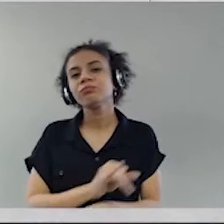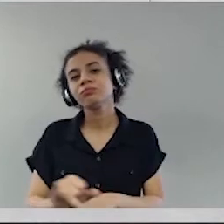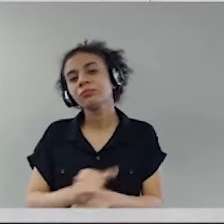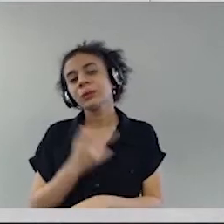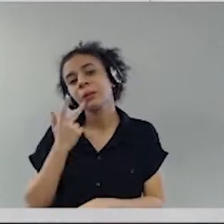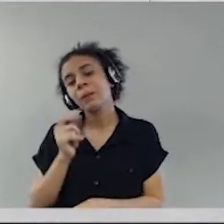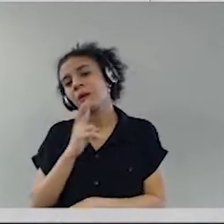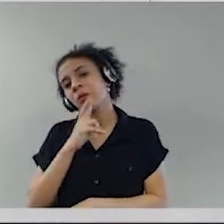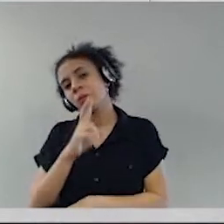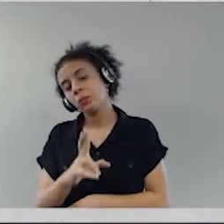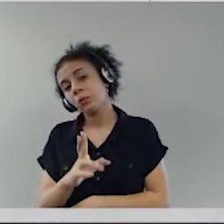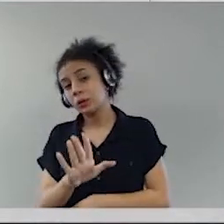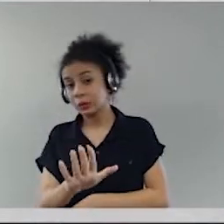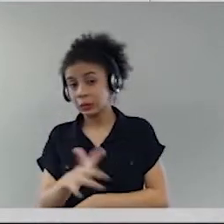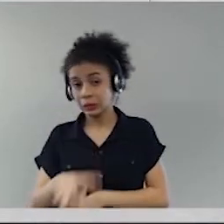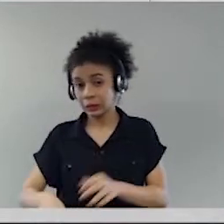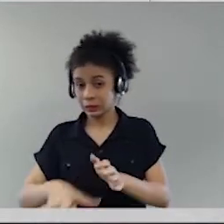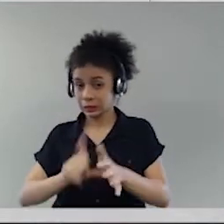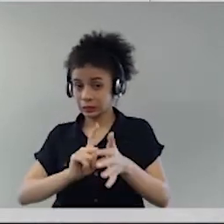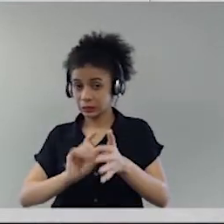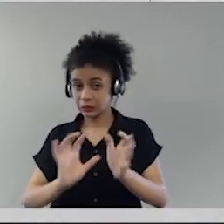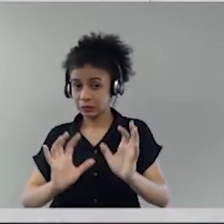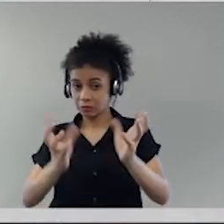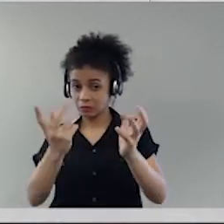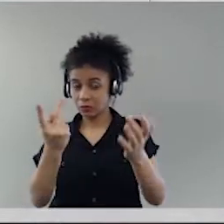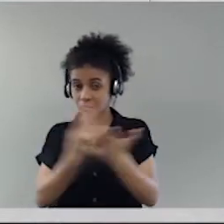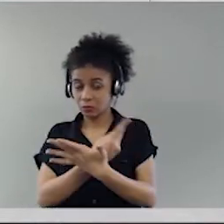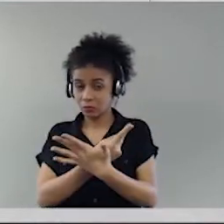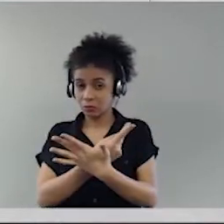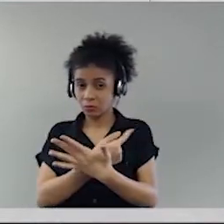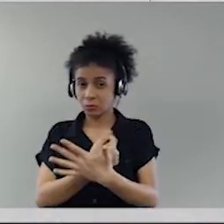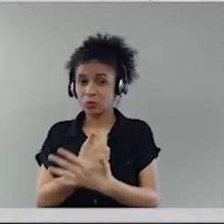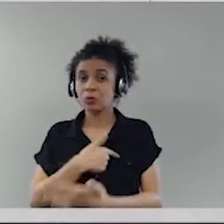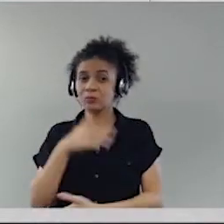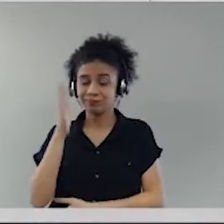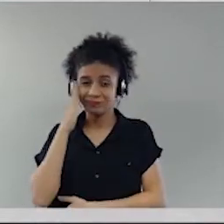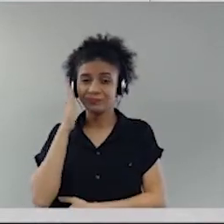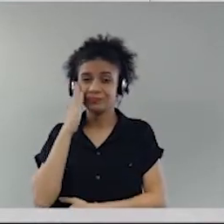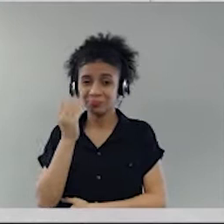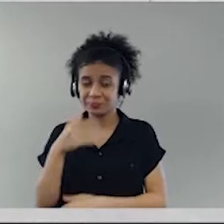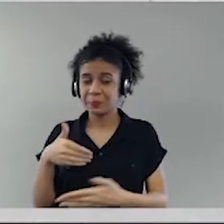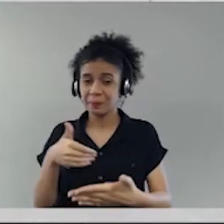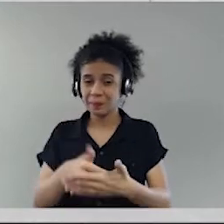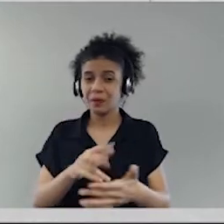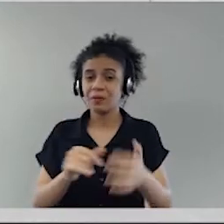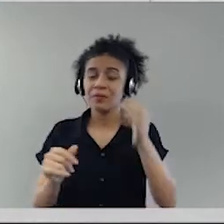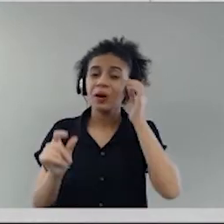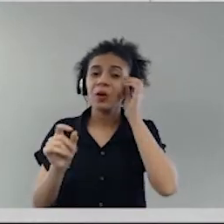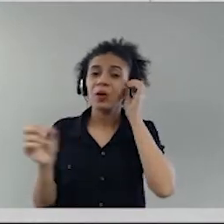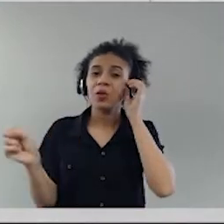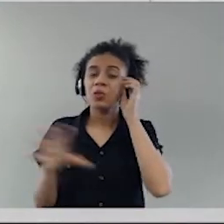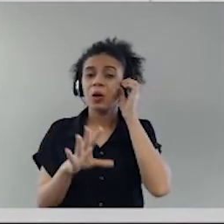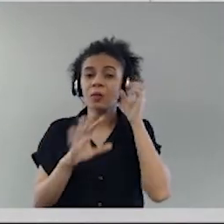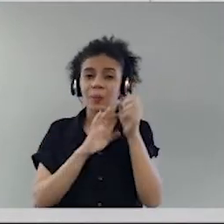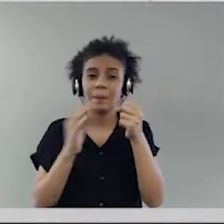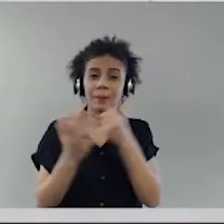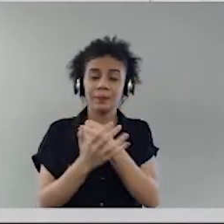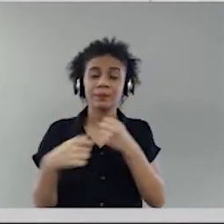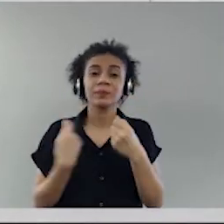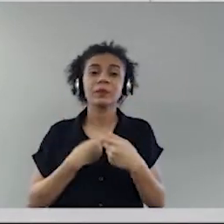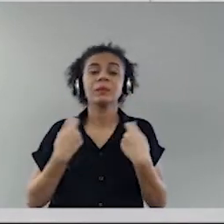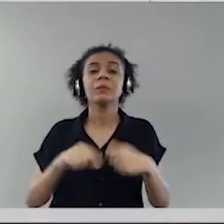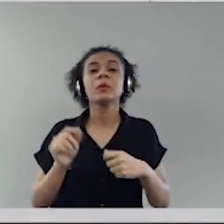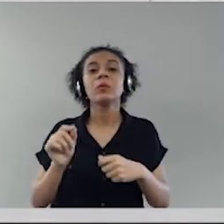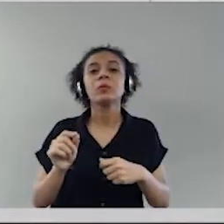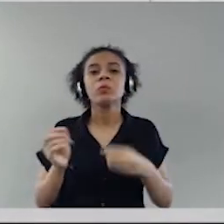para poder responder, ou seja, antes que esses eventos ocorram, e a gente sabe que muito em breve teremos uma nova pandemia, nós